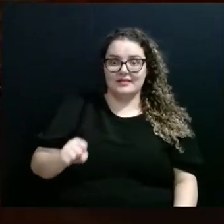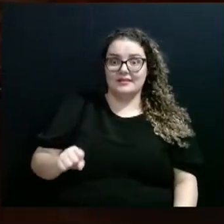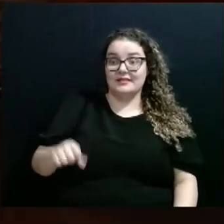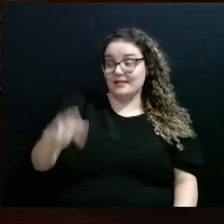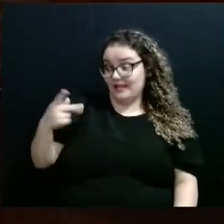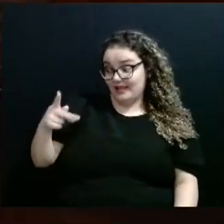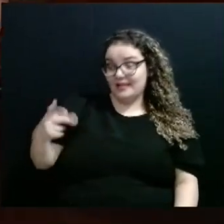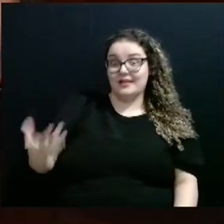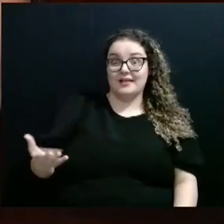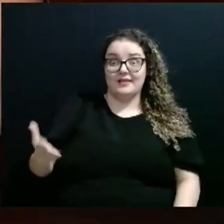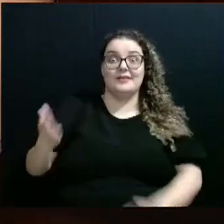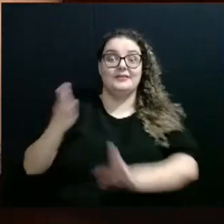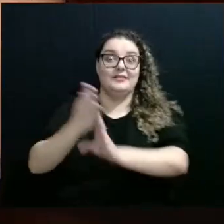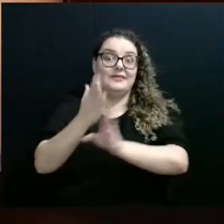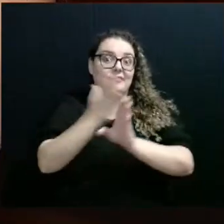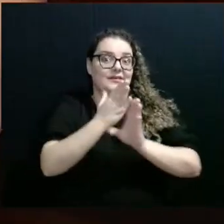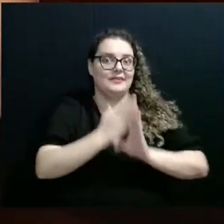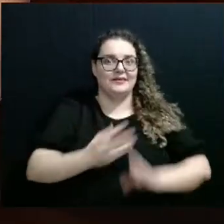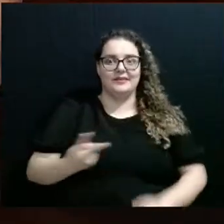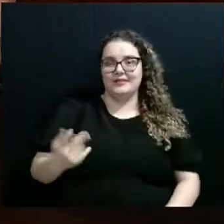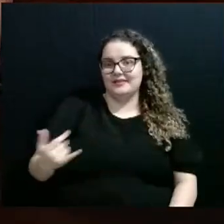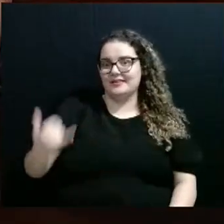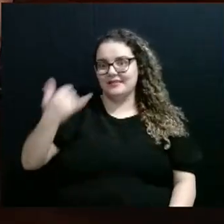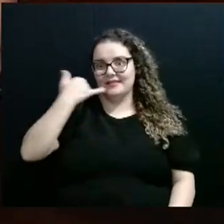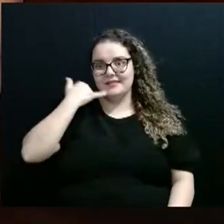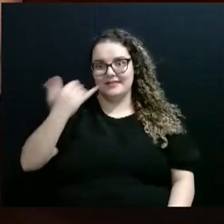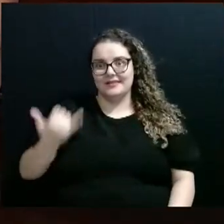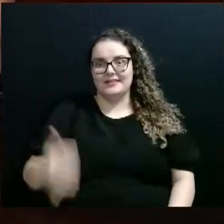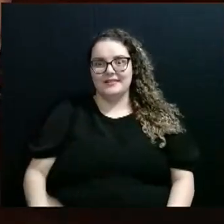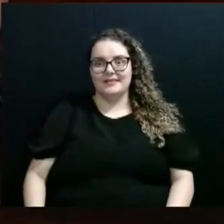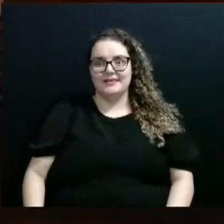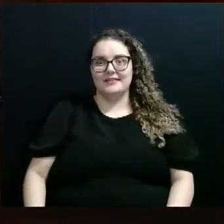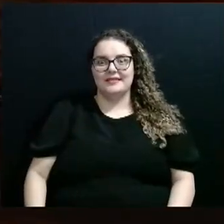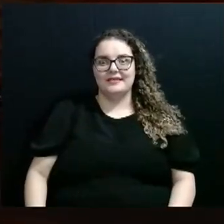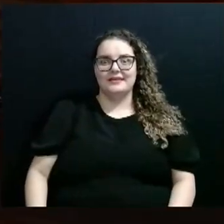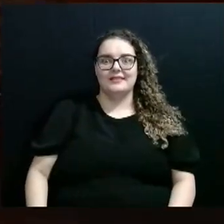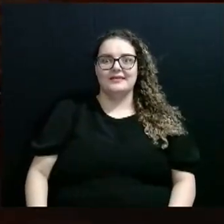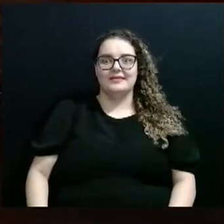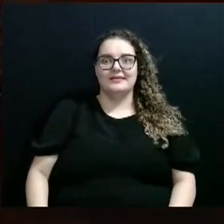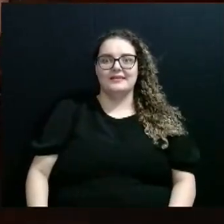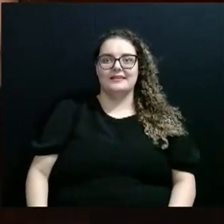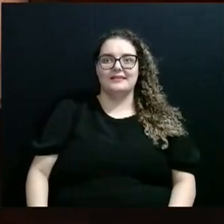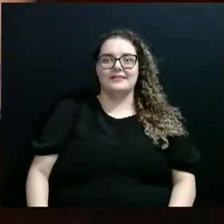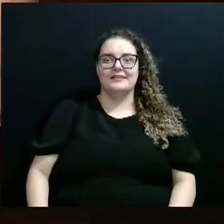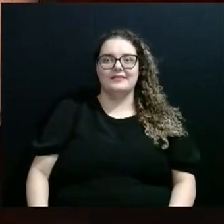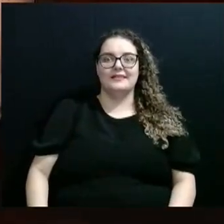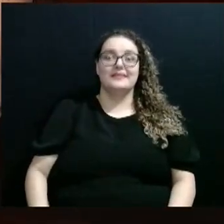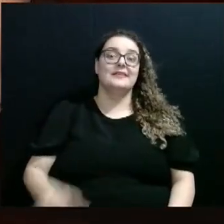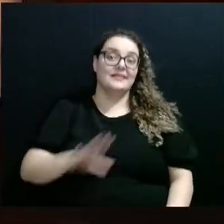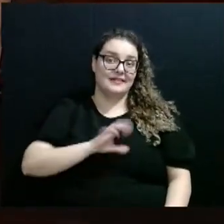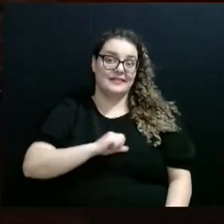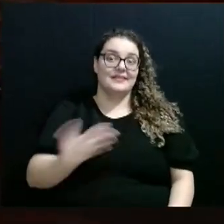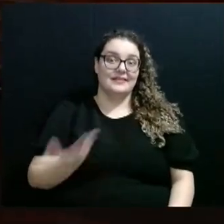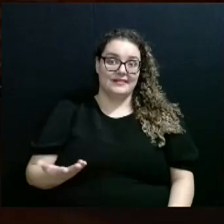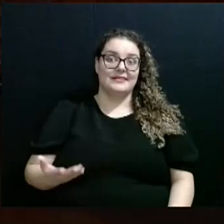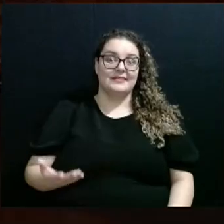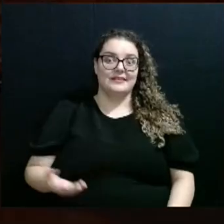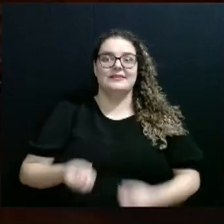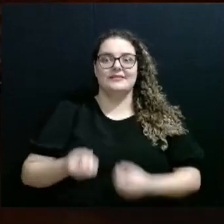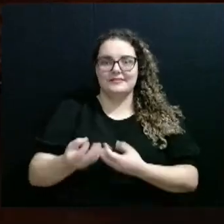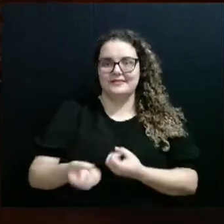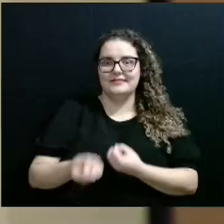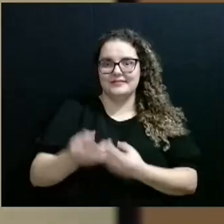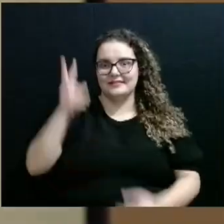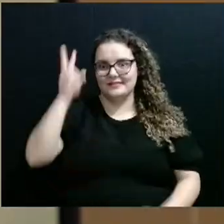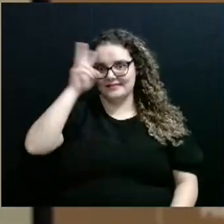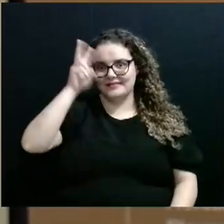com 2 telefones ali, né, 2 relíquias, e a gente gosta muito de passar a história mesmo, né,